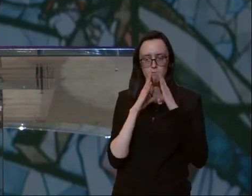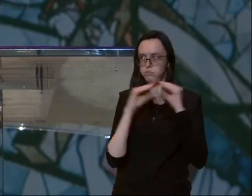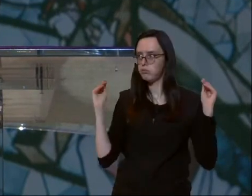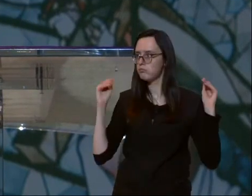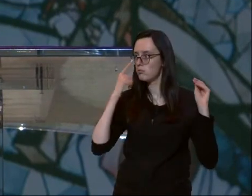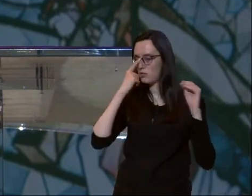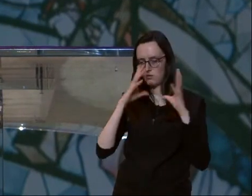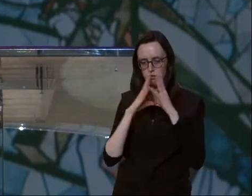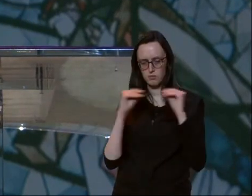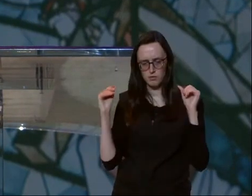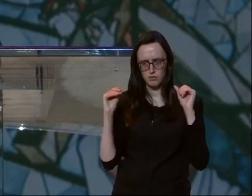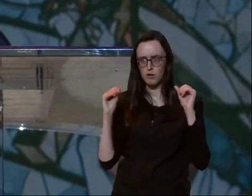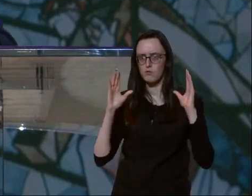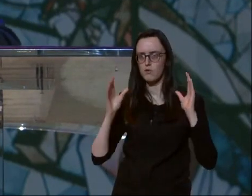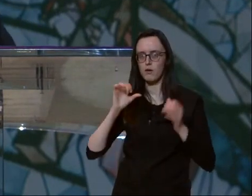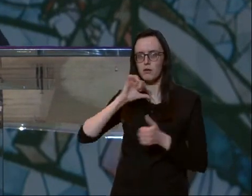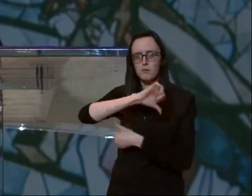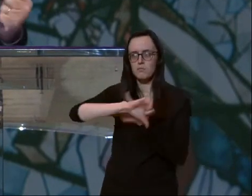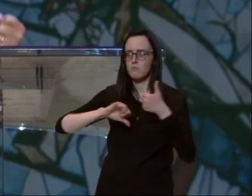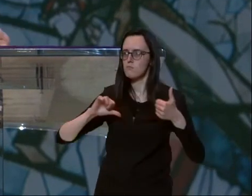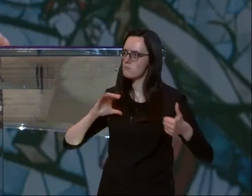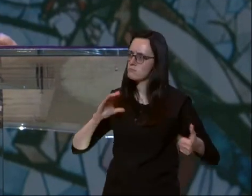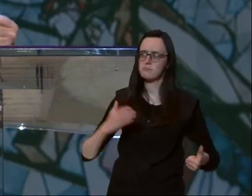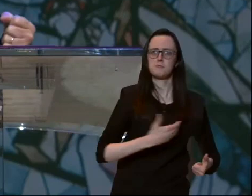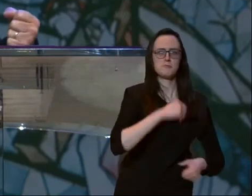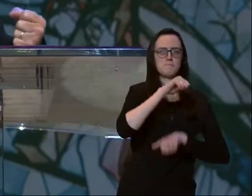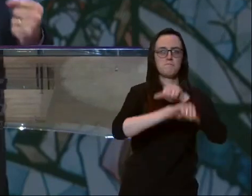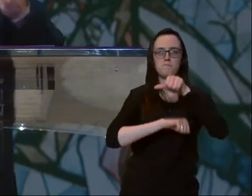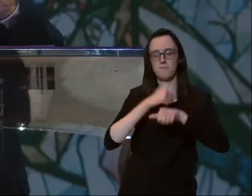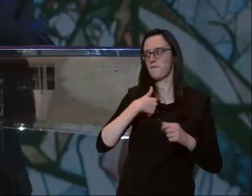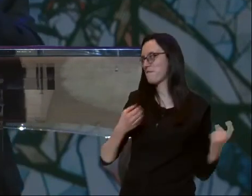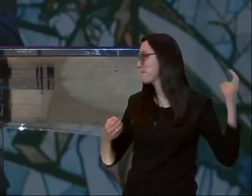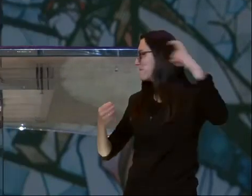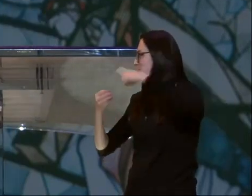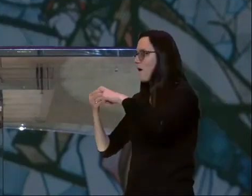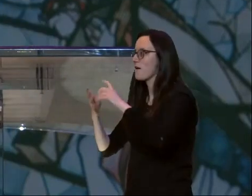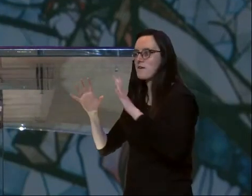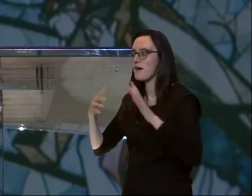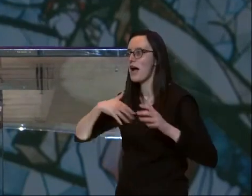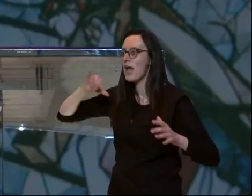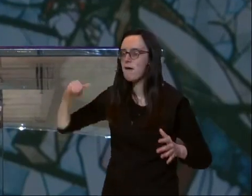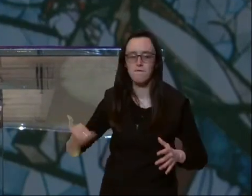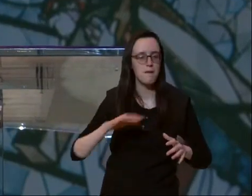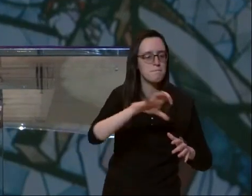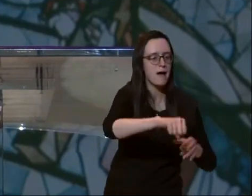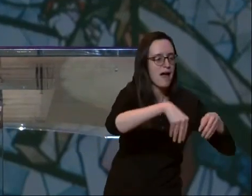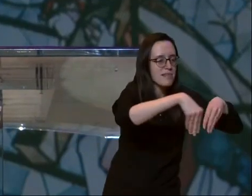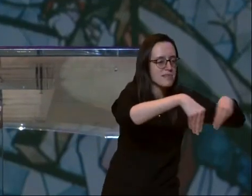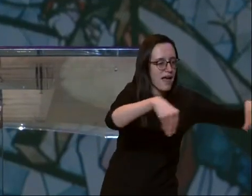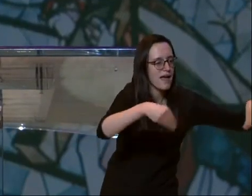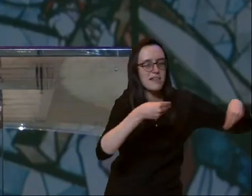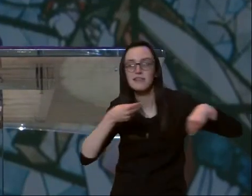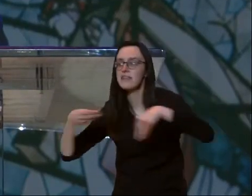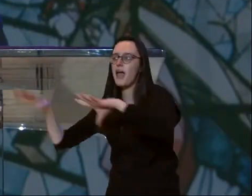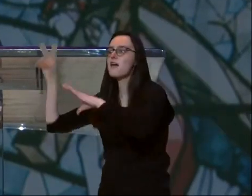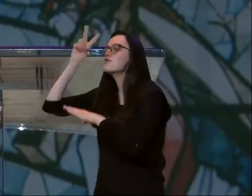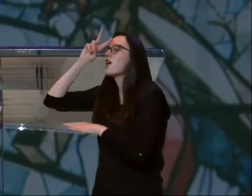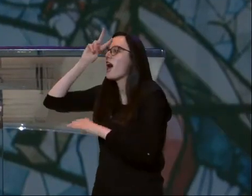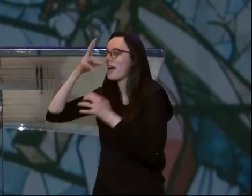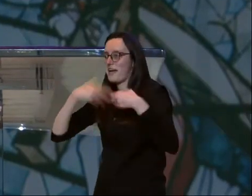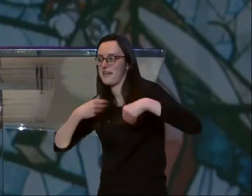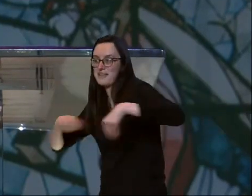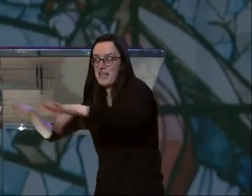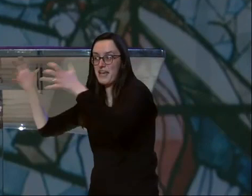agora que se converte, e quando volta para sua terra, quer levar terra de Israel para